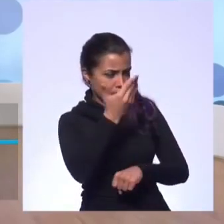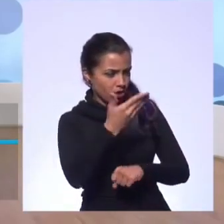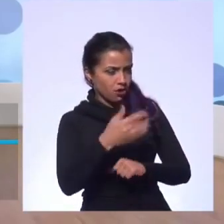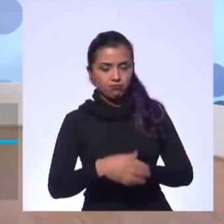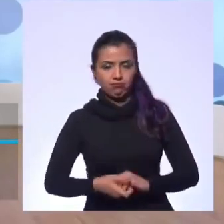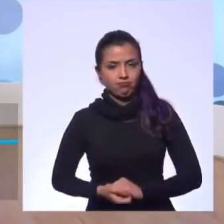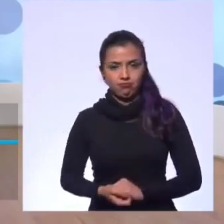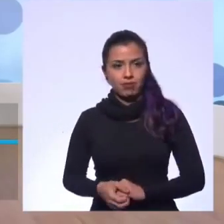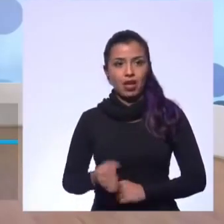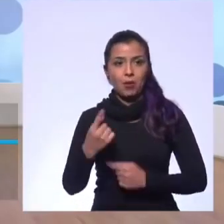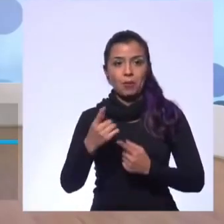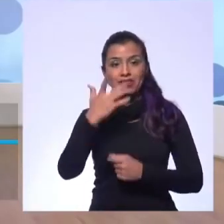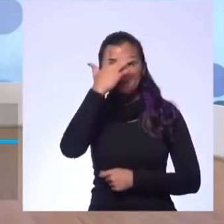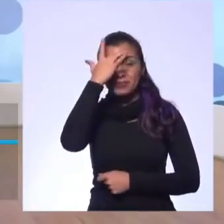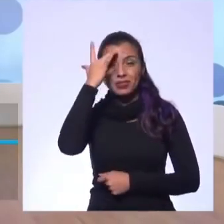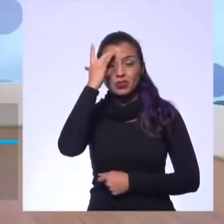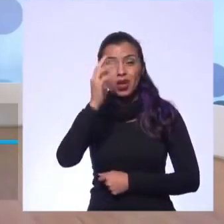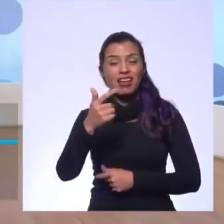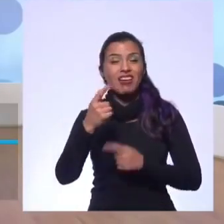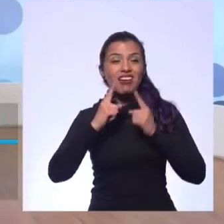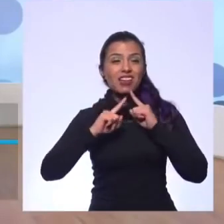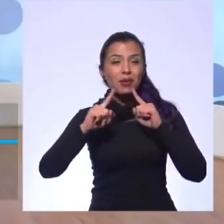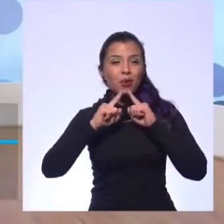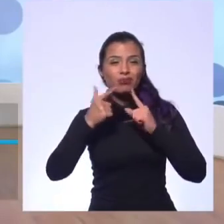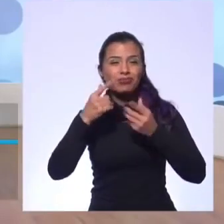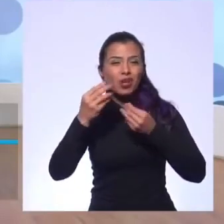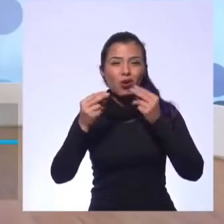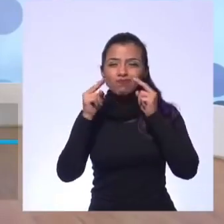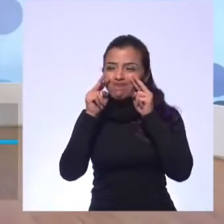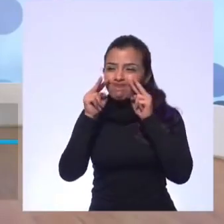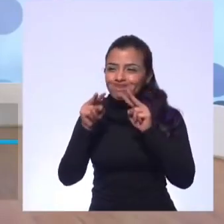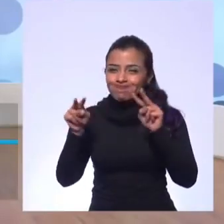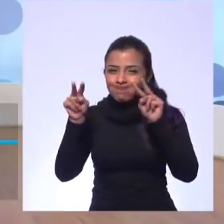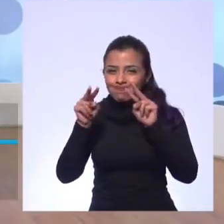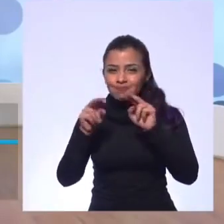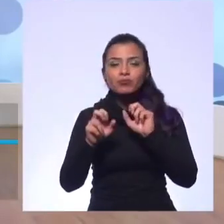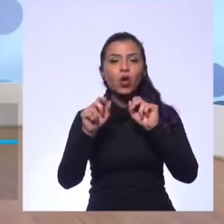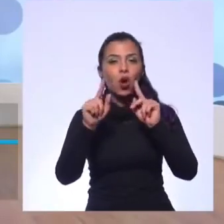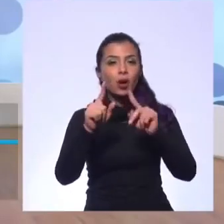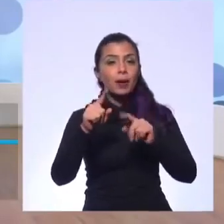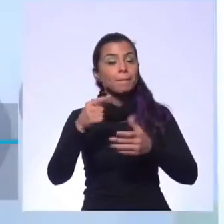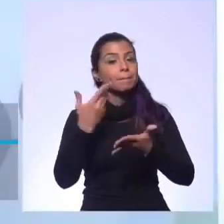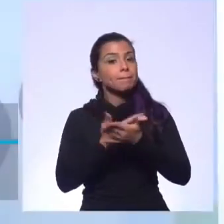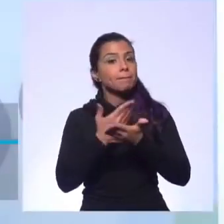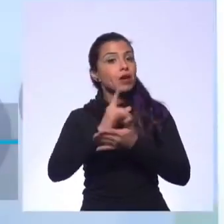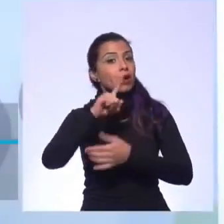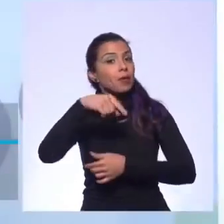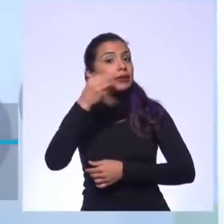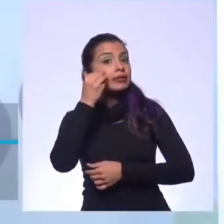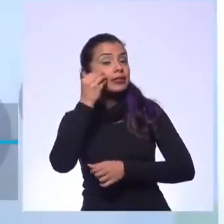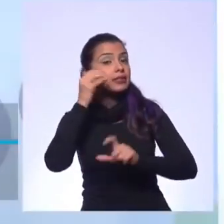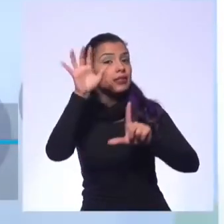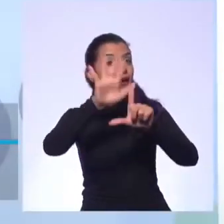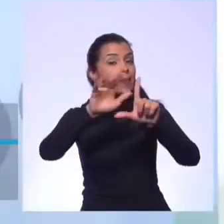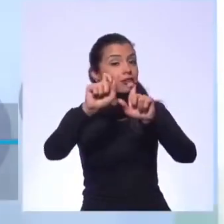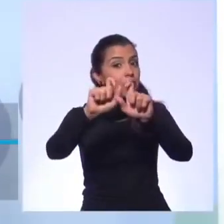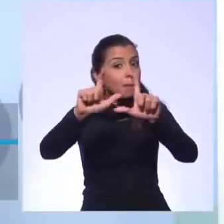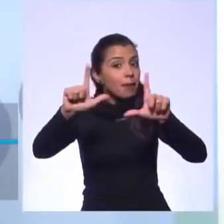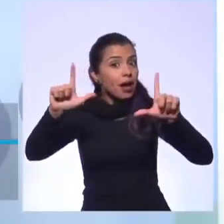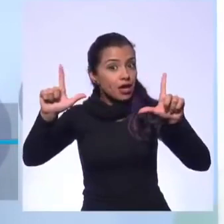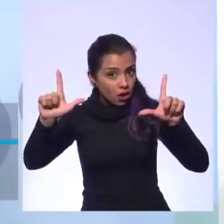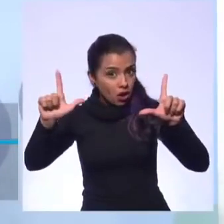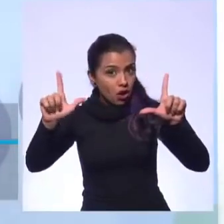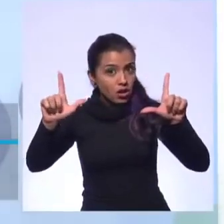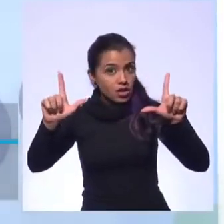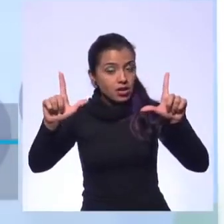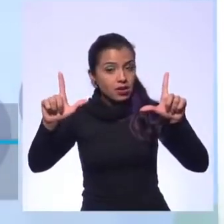Eles reclamaram que não está dando para ver. certo. Então a gente vai tentar nas próximas aulas deixar as imagens maiores e colocar menos imagens na